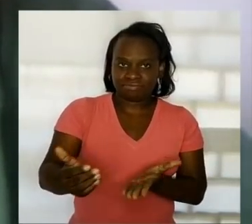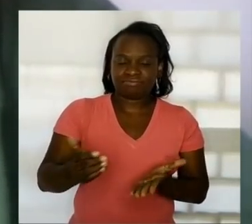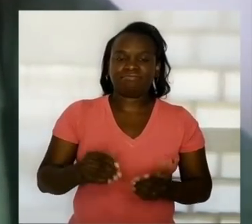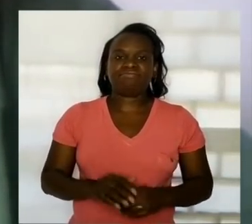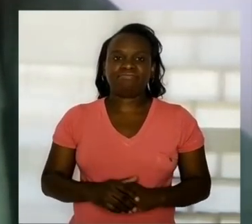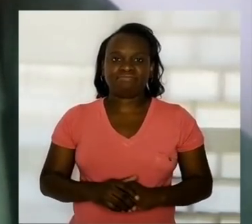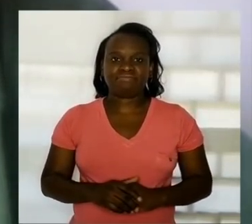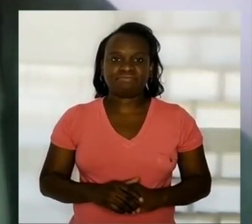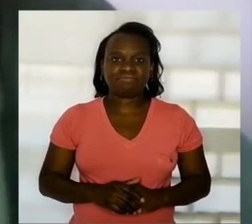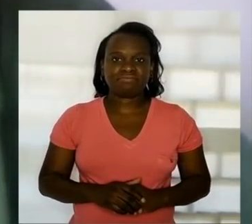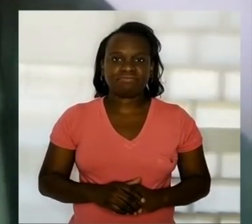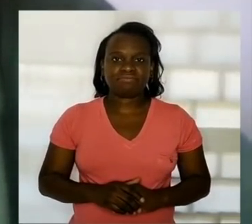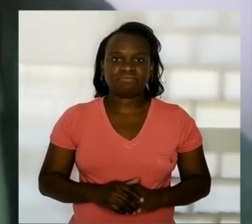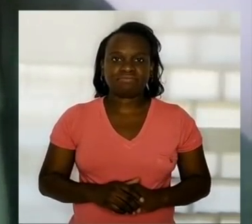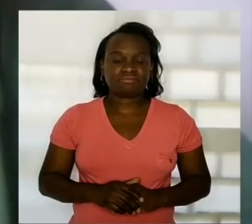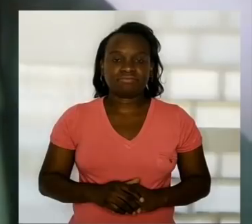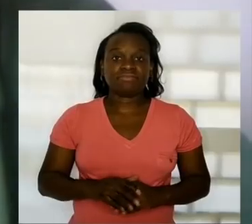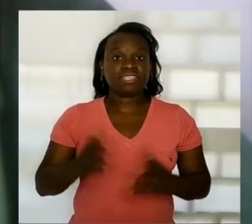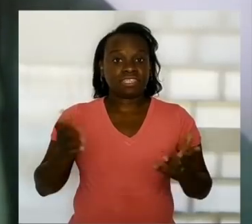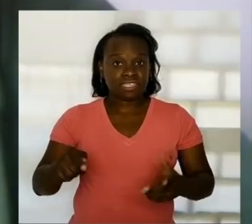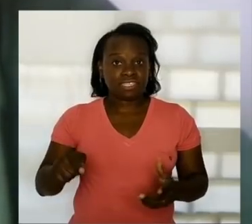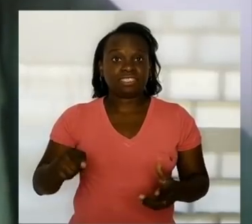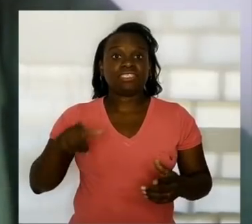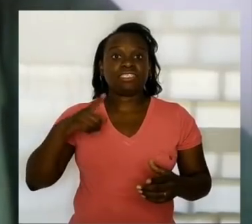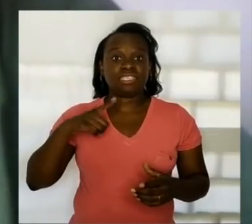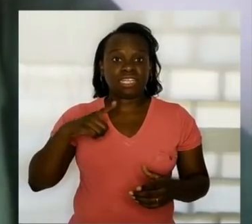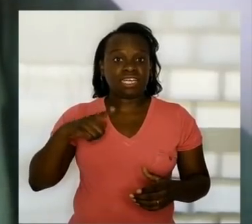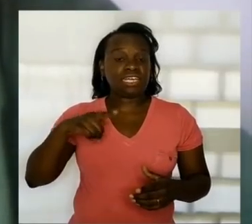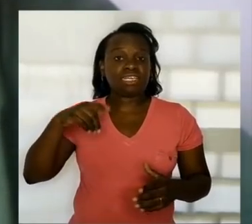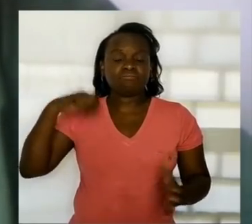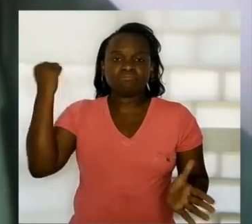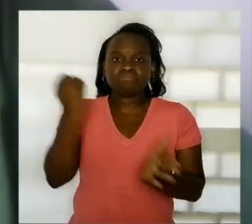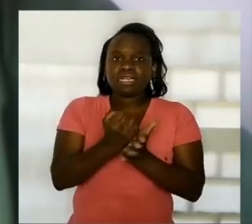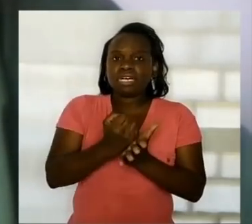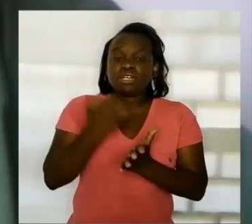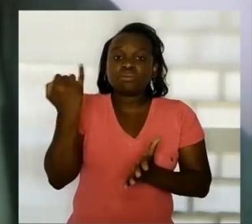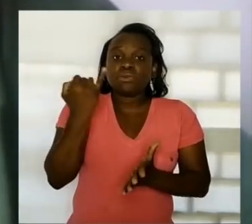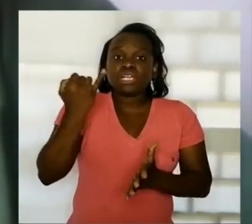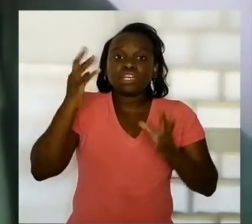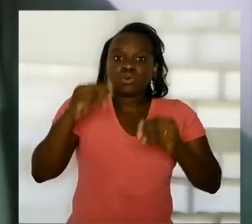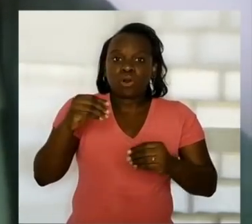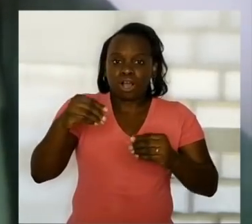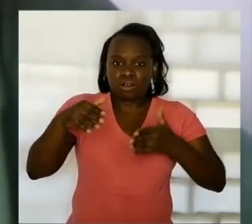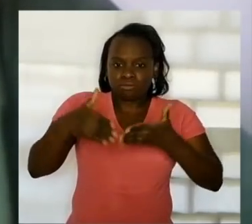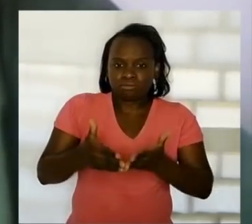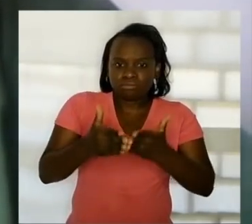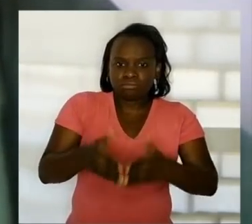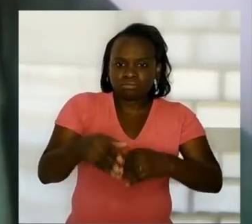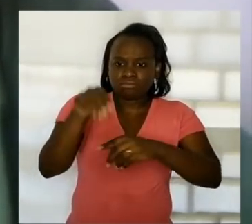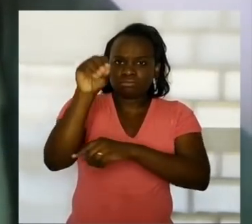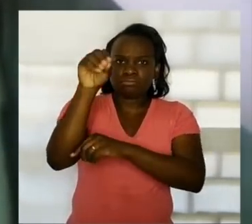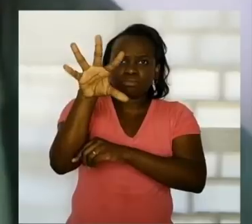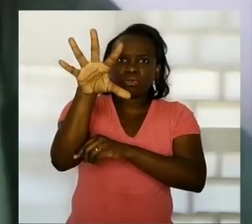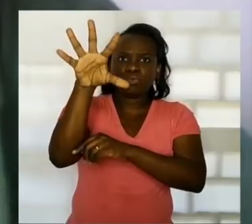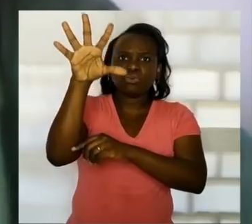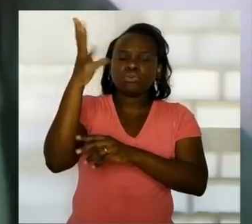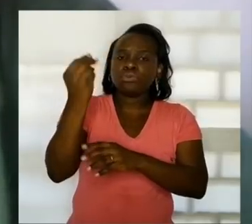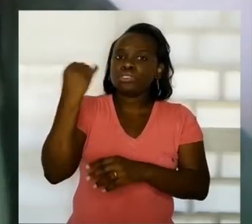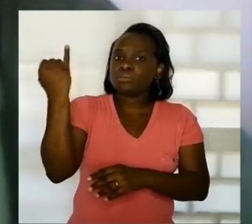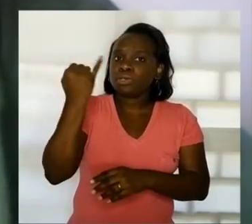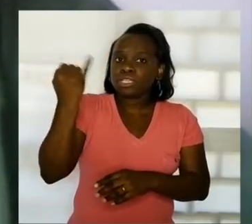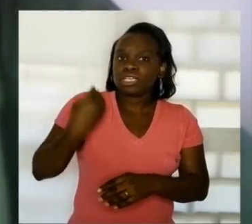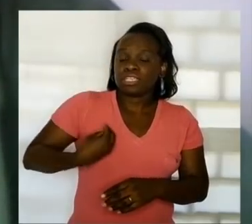de abertura do evento. Esses eventos são um marco, um farol muito